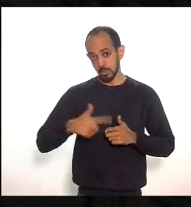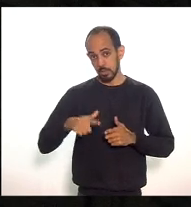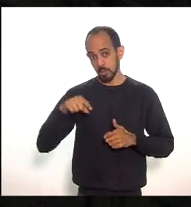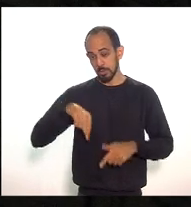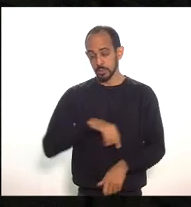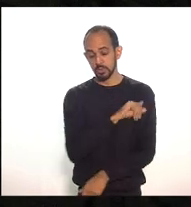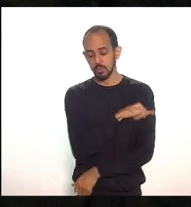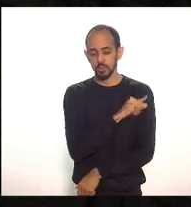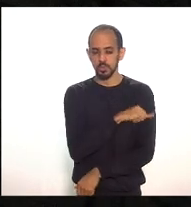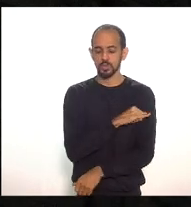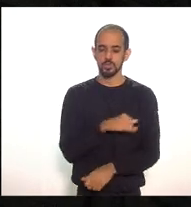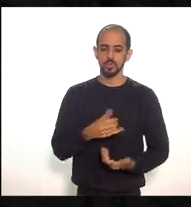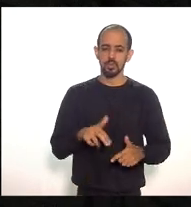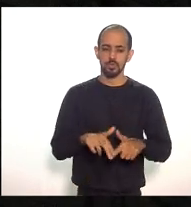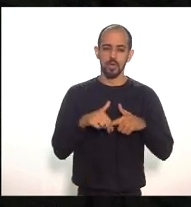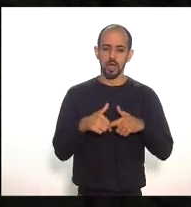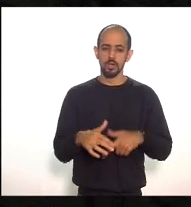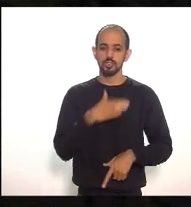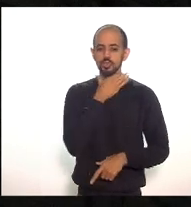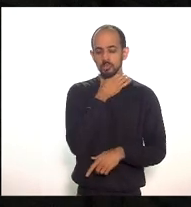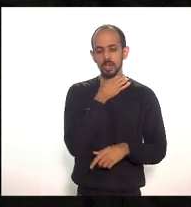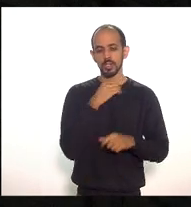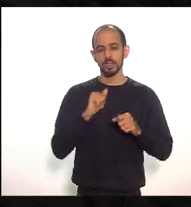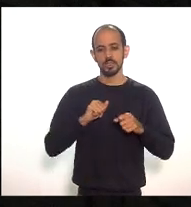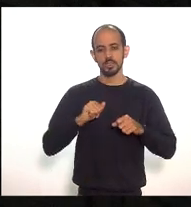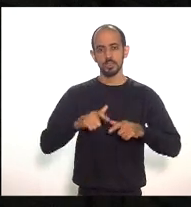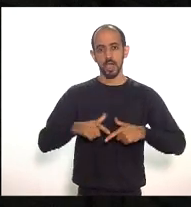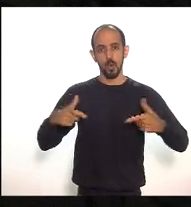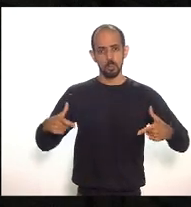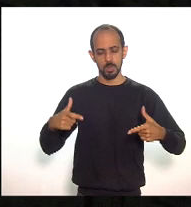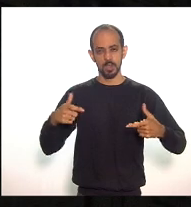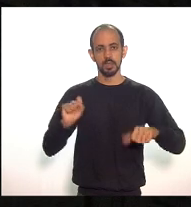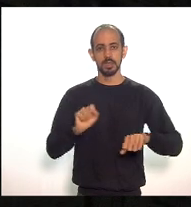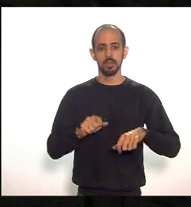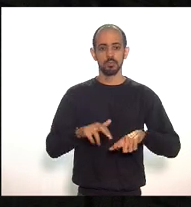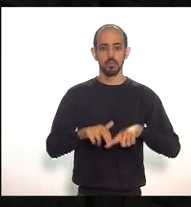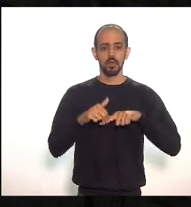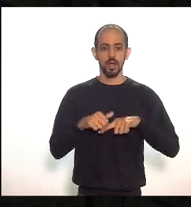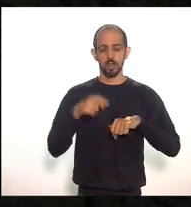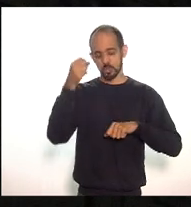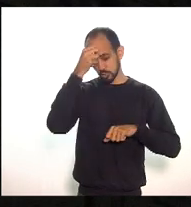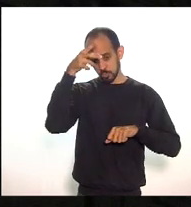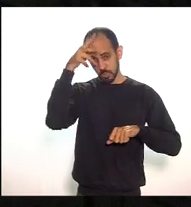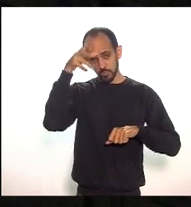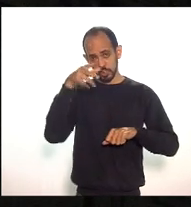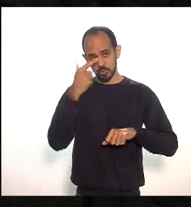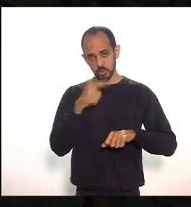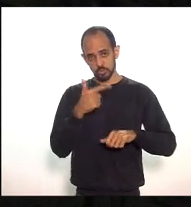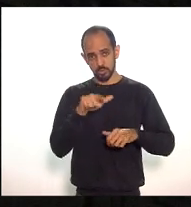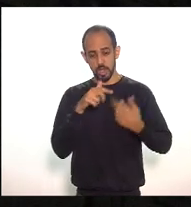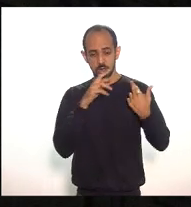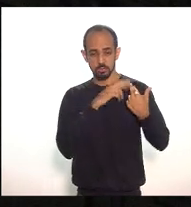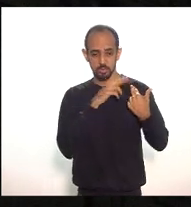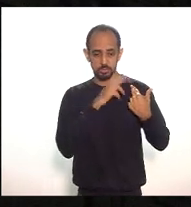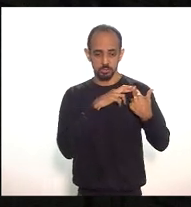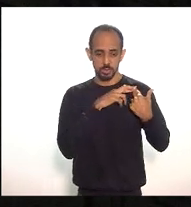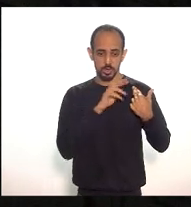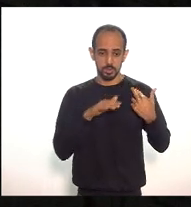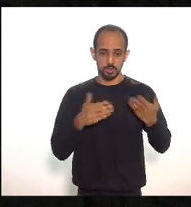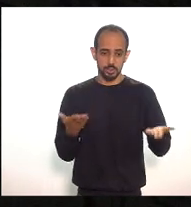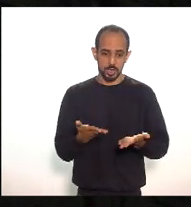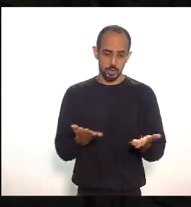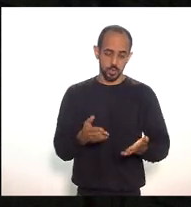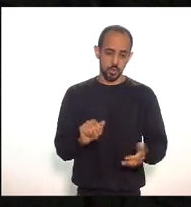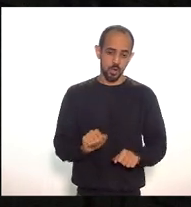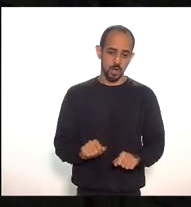por conta de uma crise aumentada Ainda mais por conta de prefeitos e responsáveis e autoritários